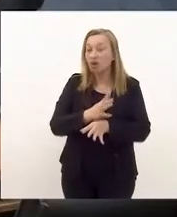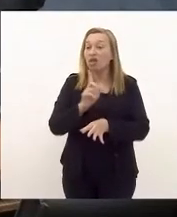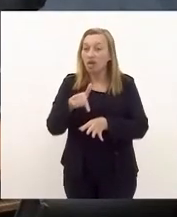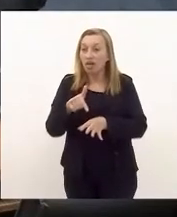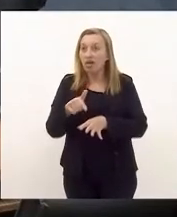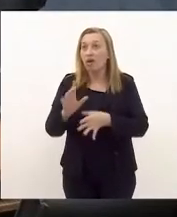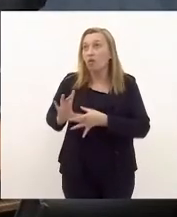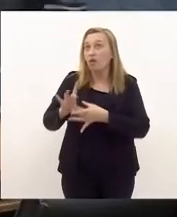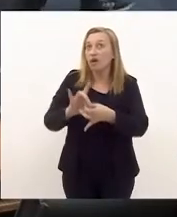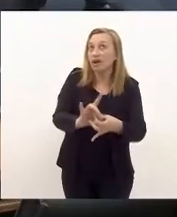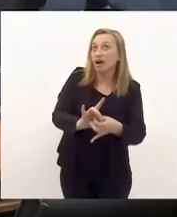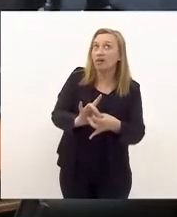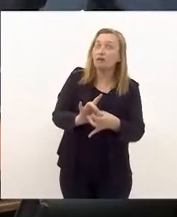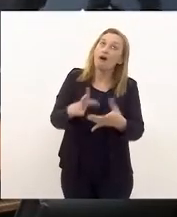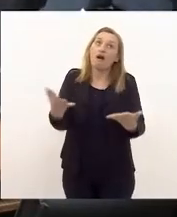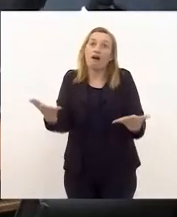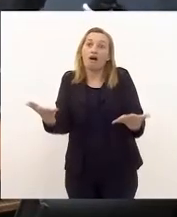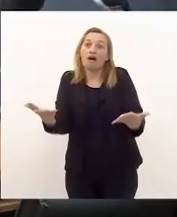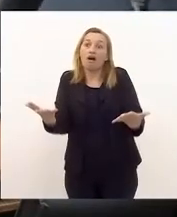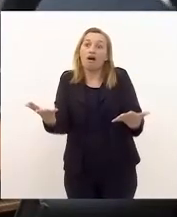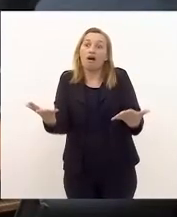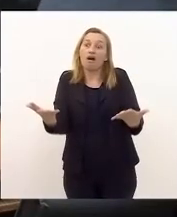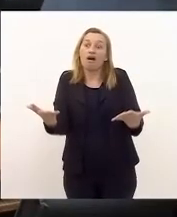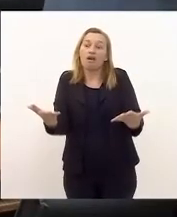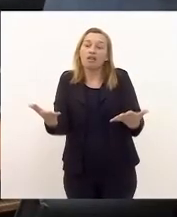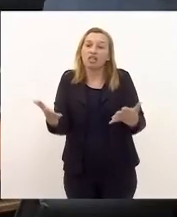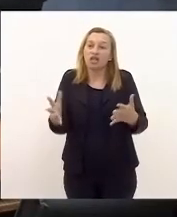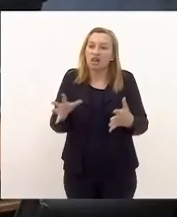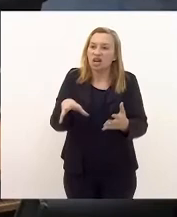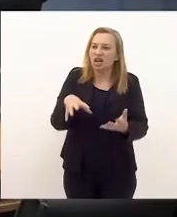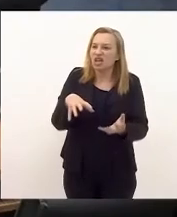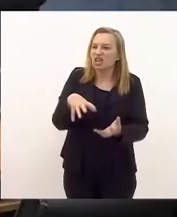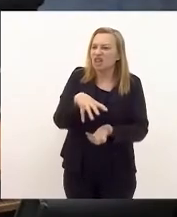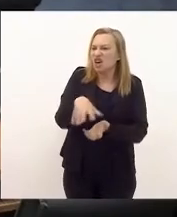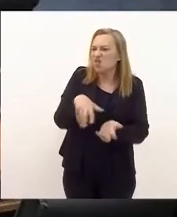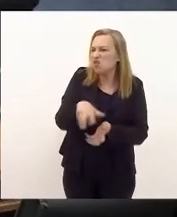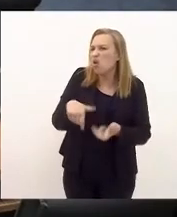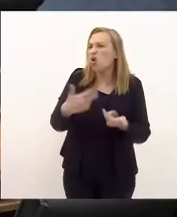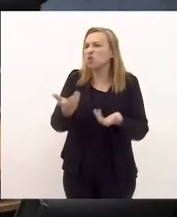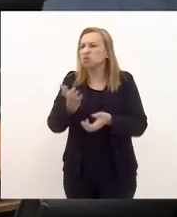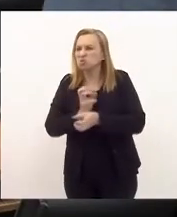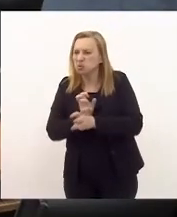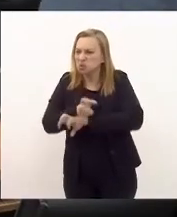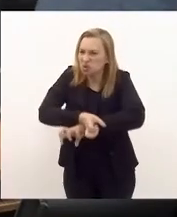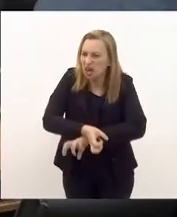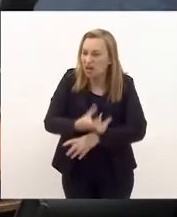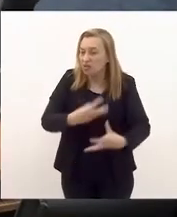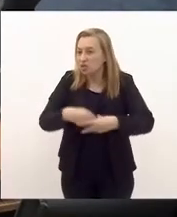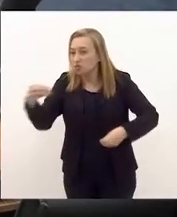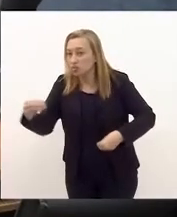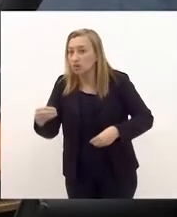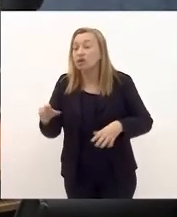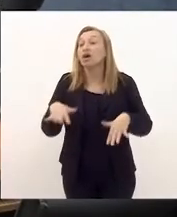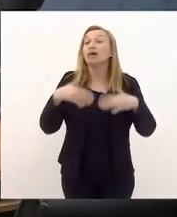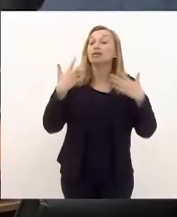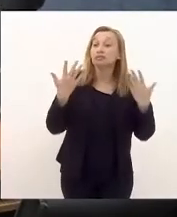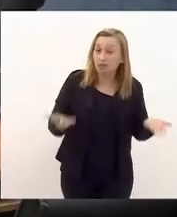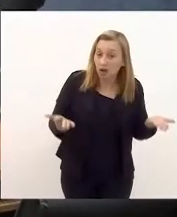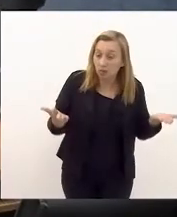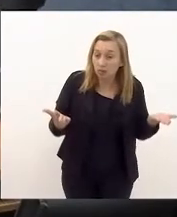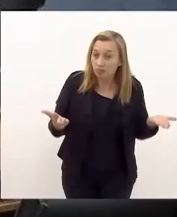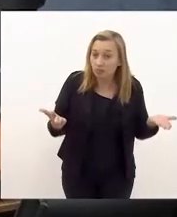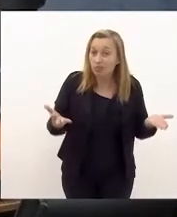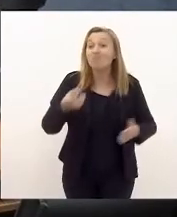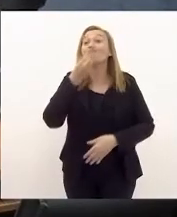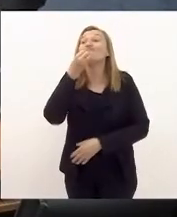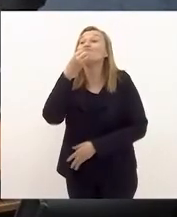algo ligado a... as revoltas de escravos, as fugas de escravos. Então, faz